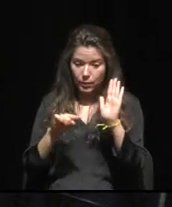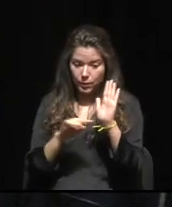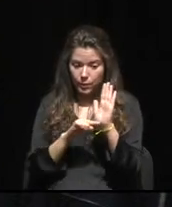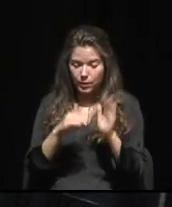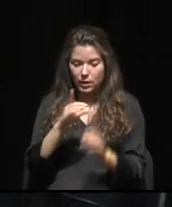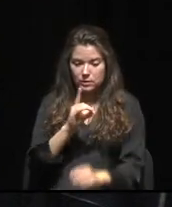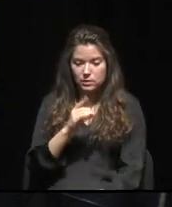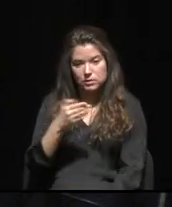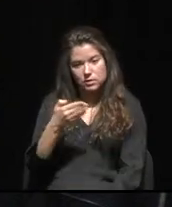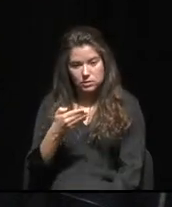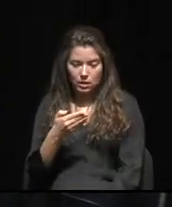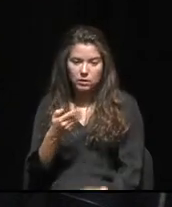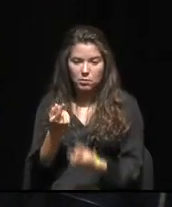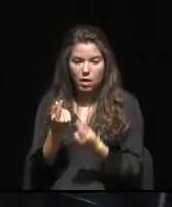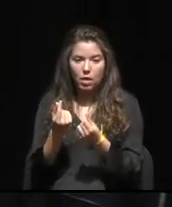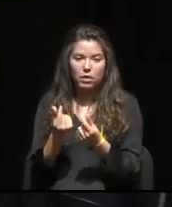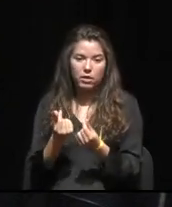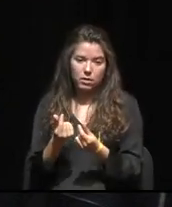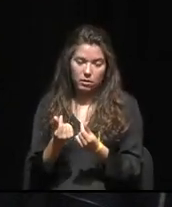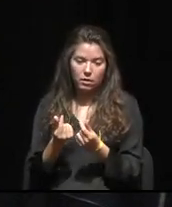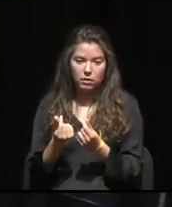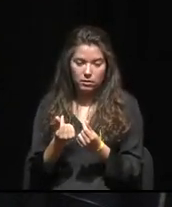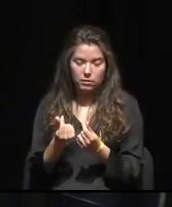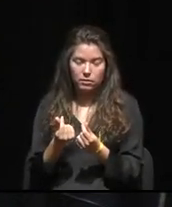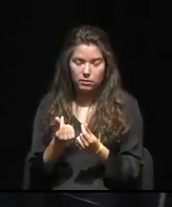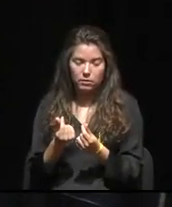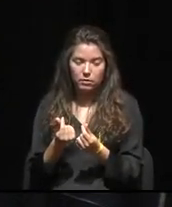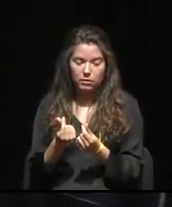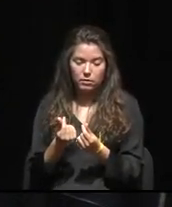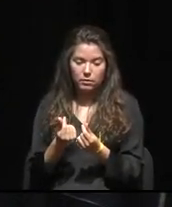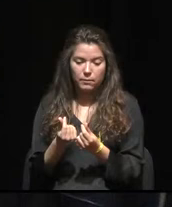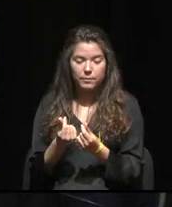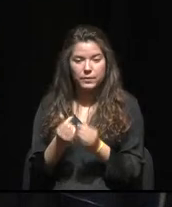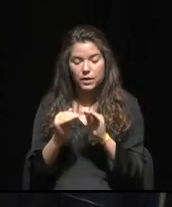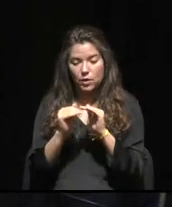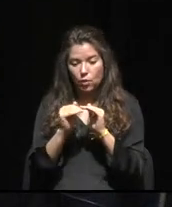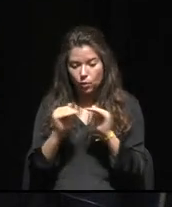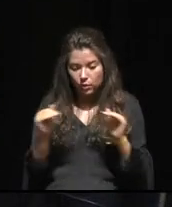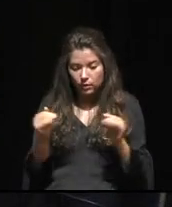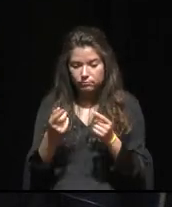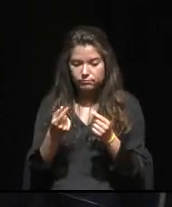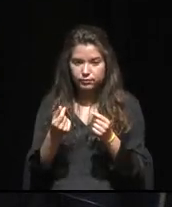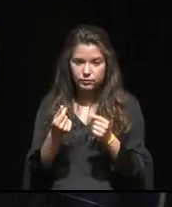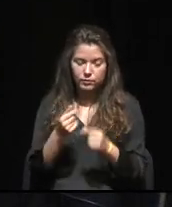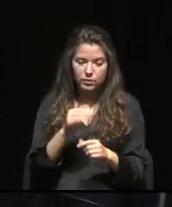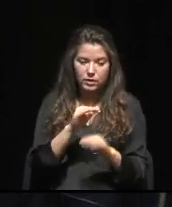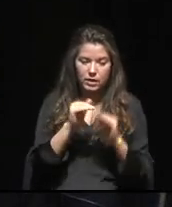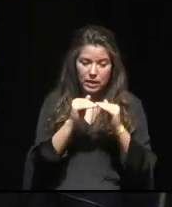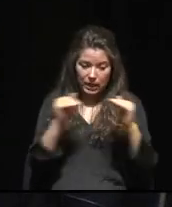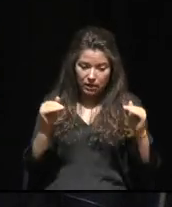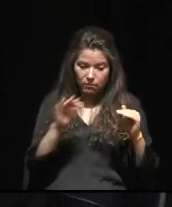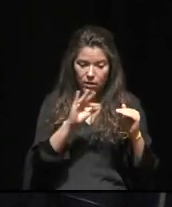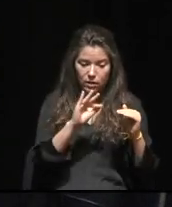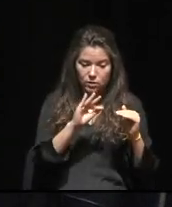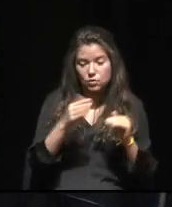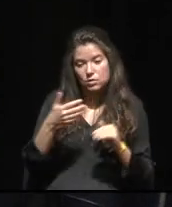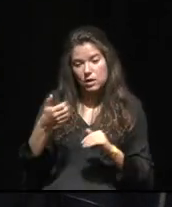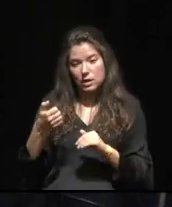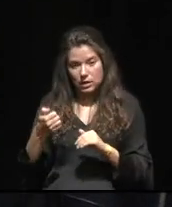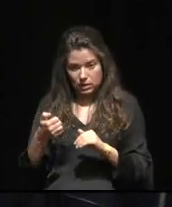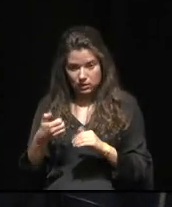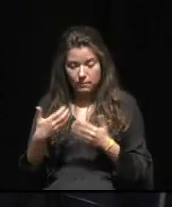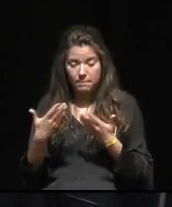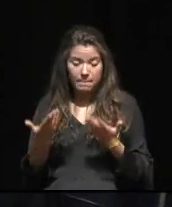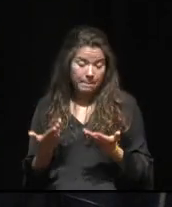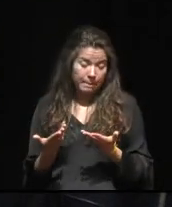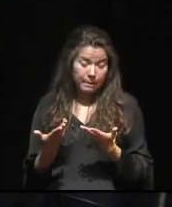sétima posição remuneratória e entre os níveis remuneratórios 14 e 15